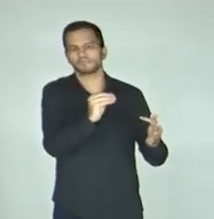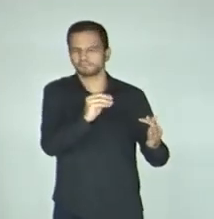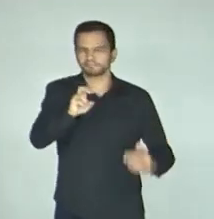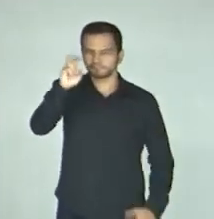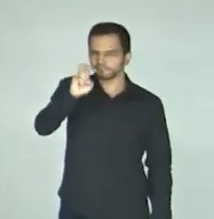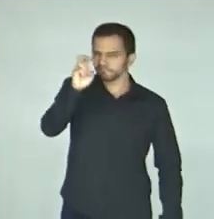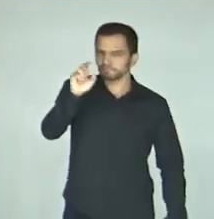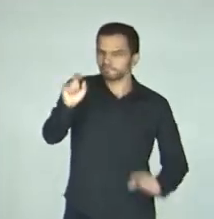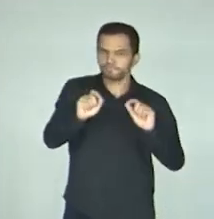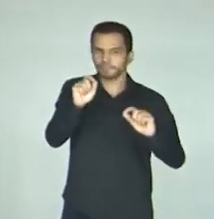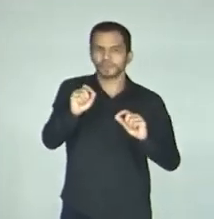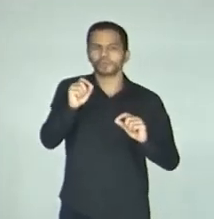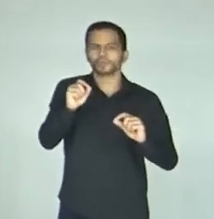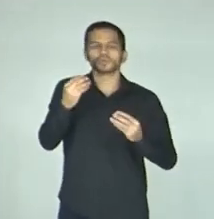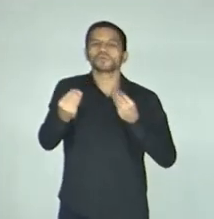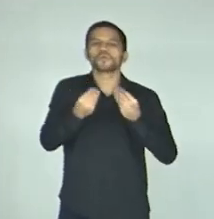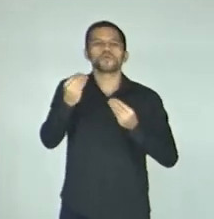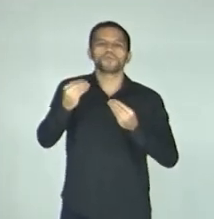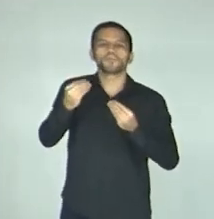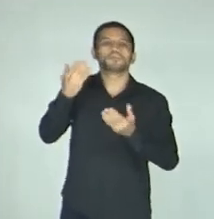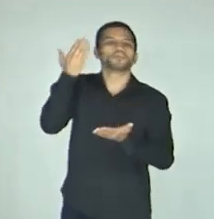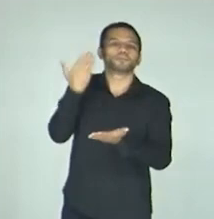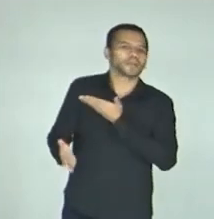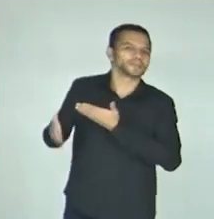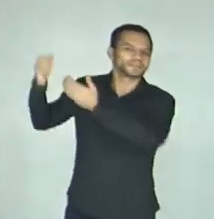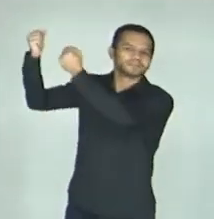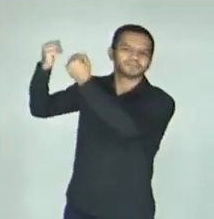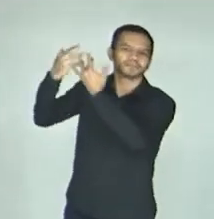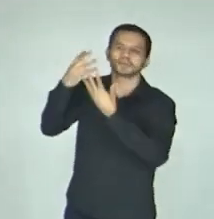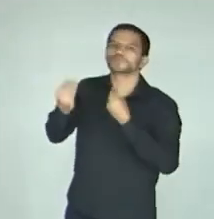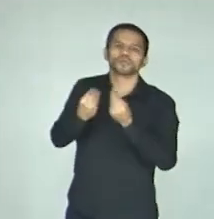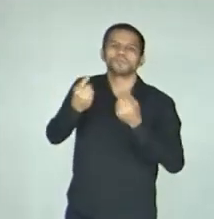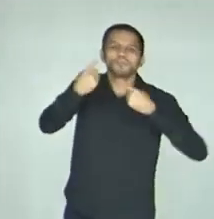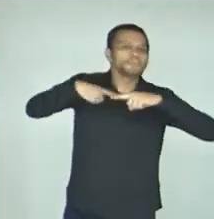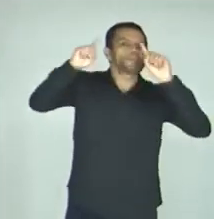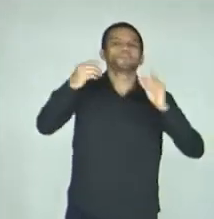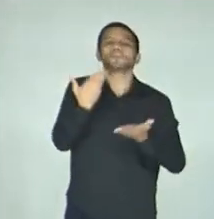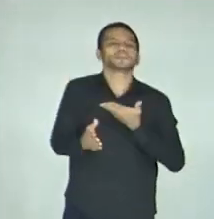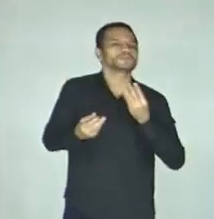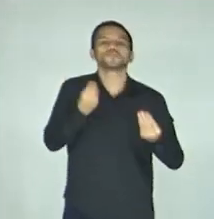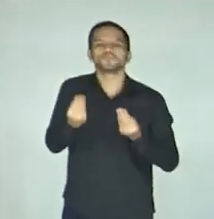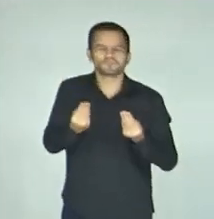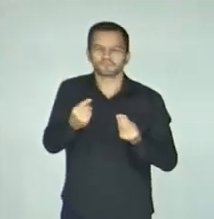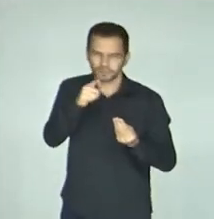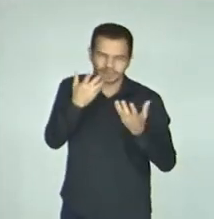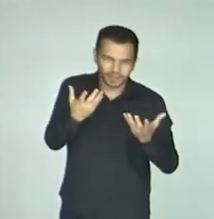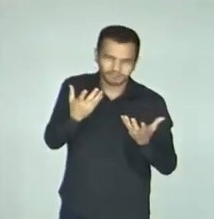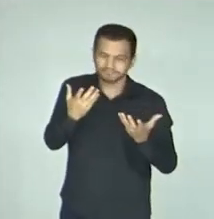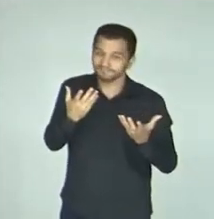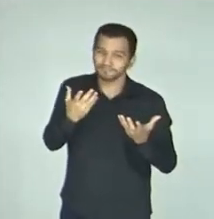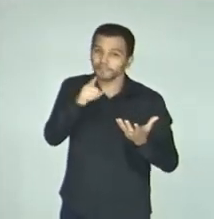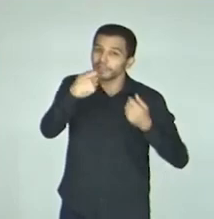Ponto de como jogar fora uma vida abençoada se você não quer jogar fora uma vida abençoada